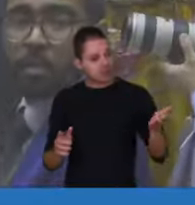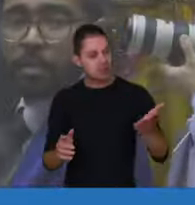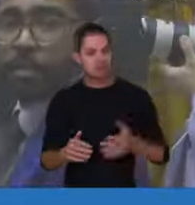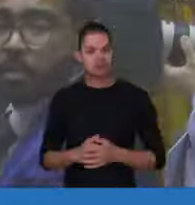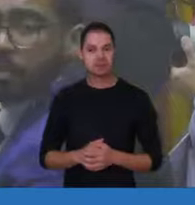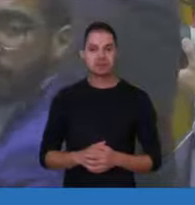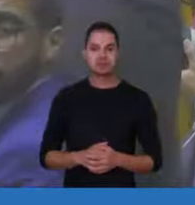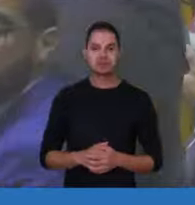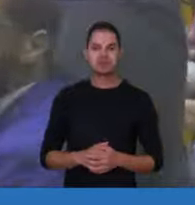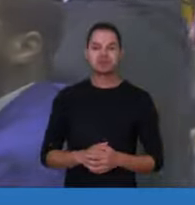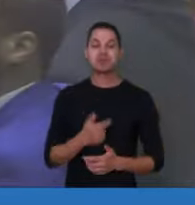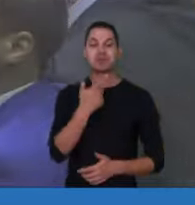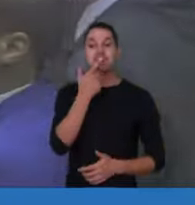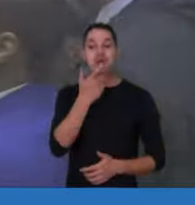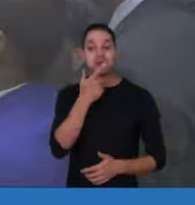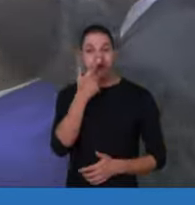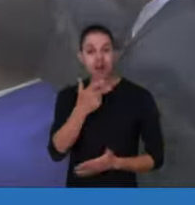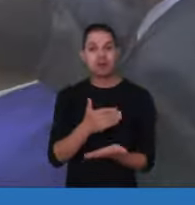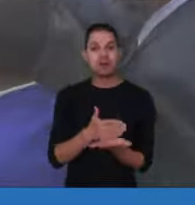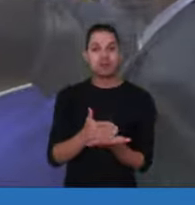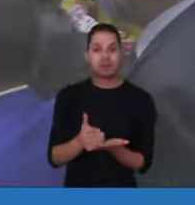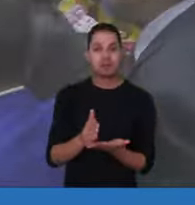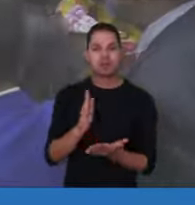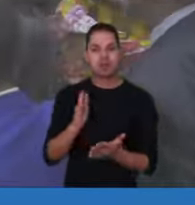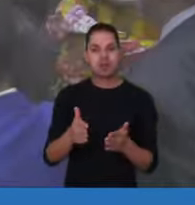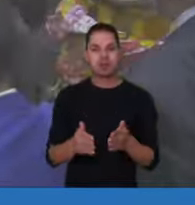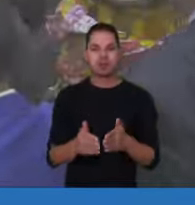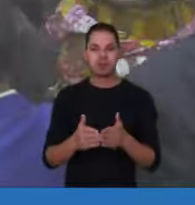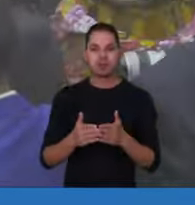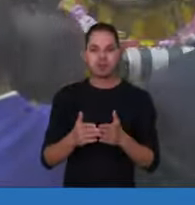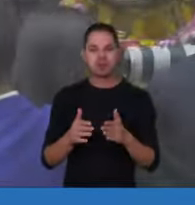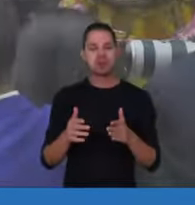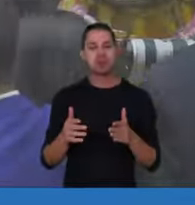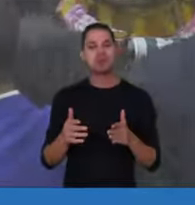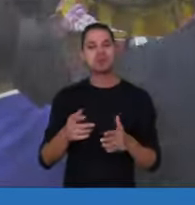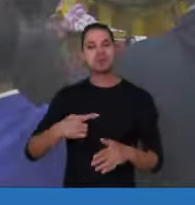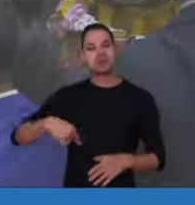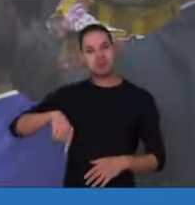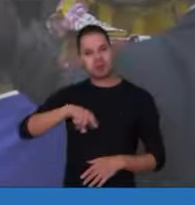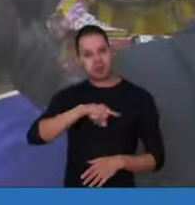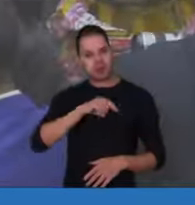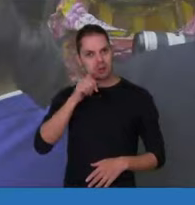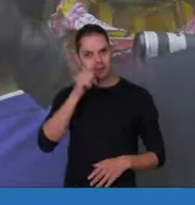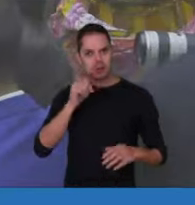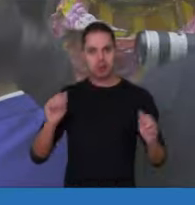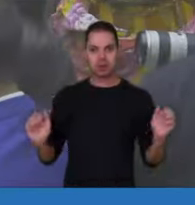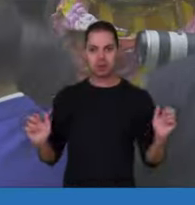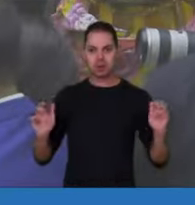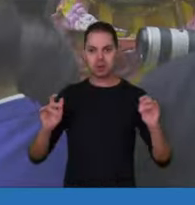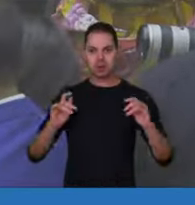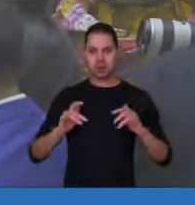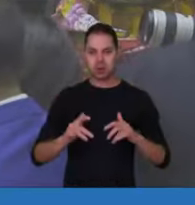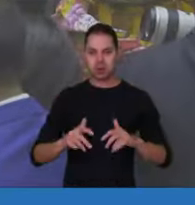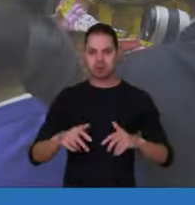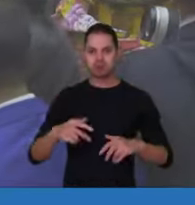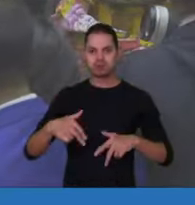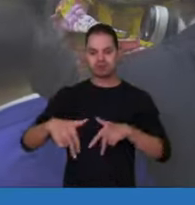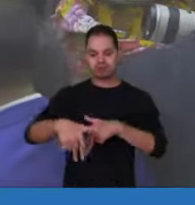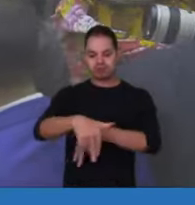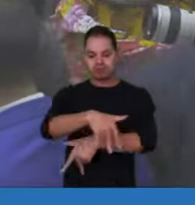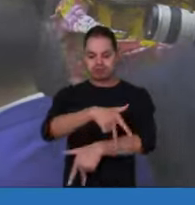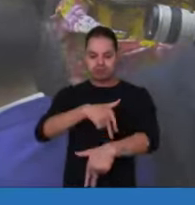como falamos de início, pedimos licença para nós adentrar e pisar em solo que